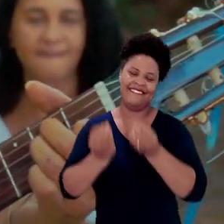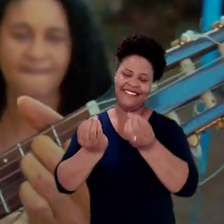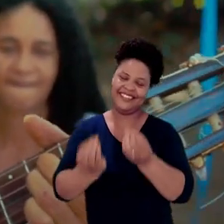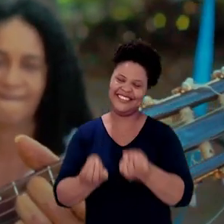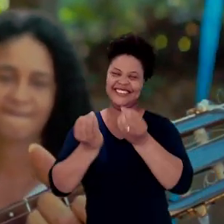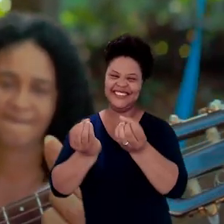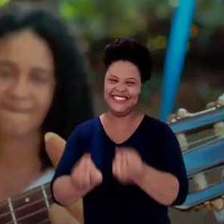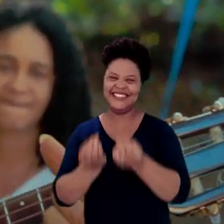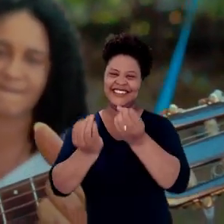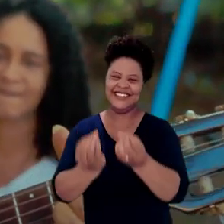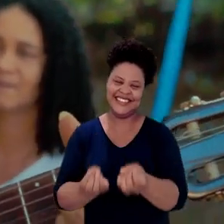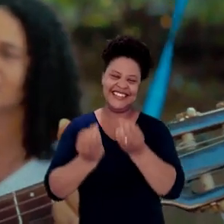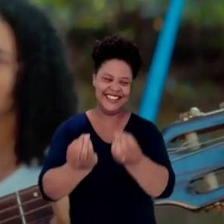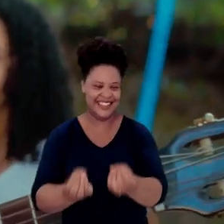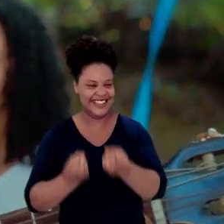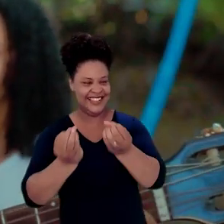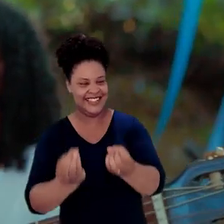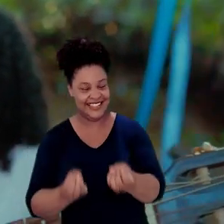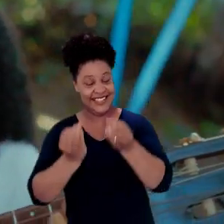taraierera, ira.